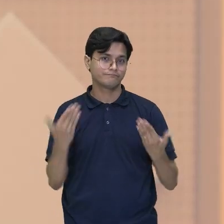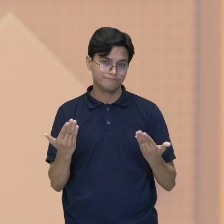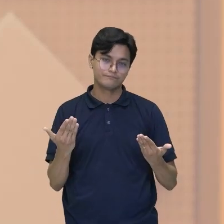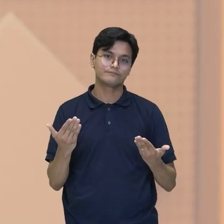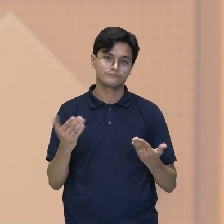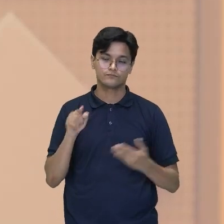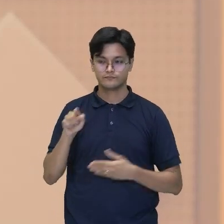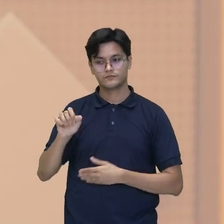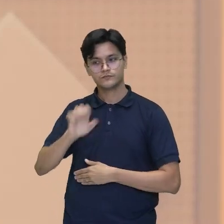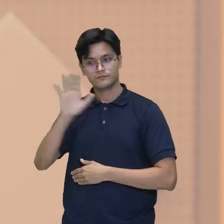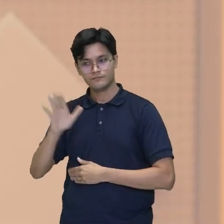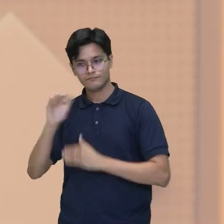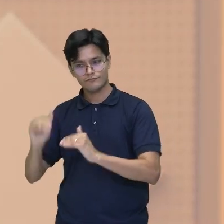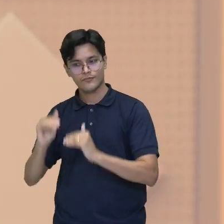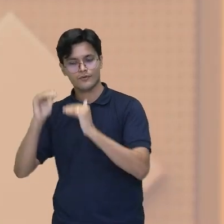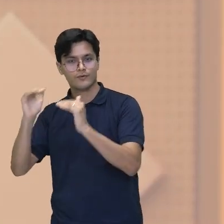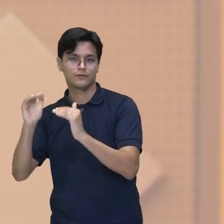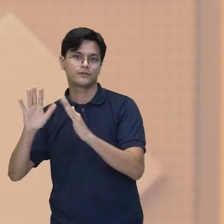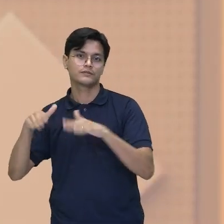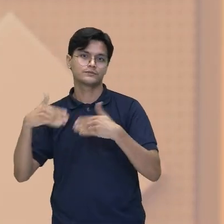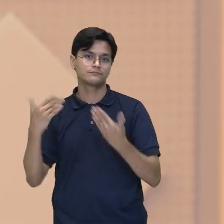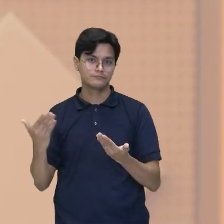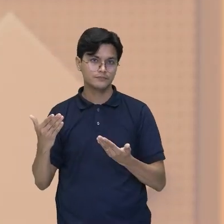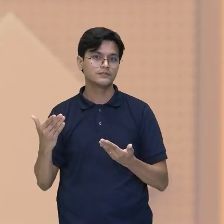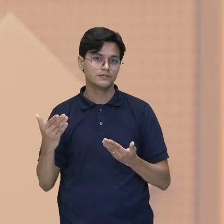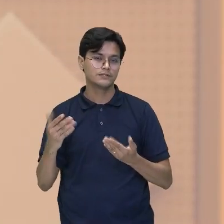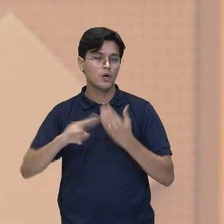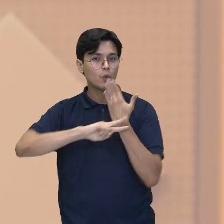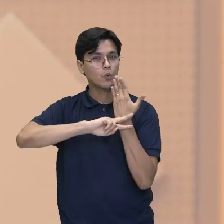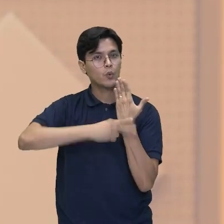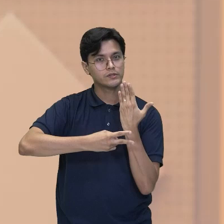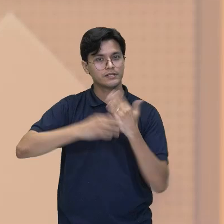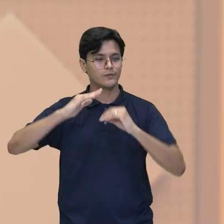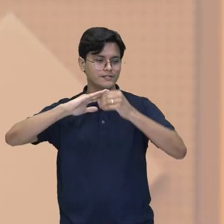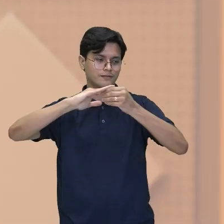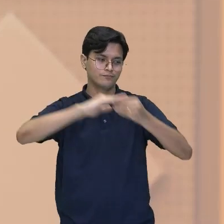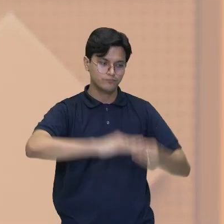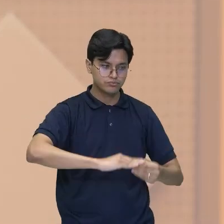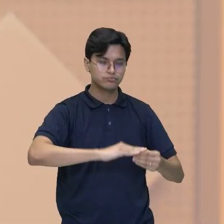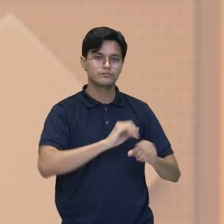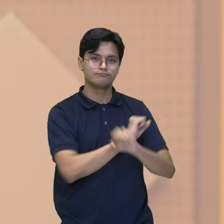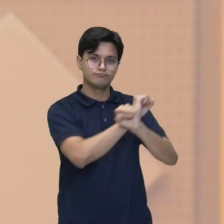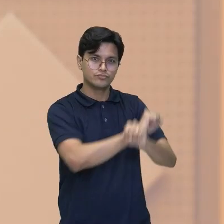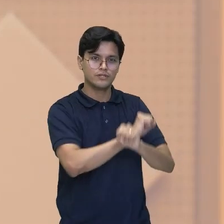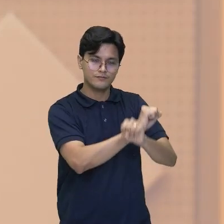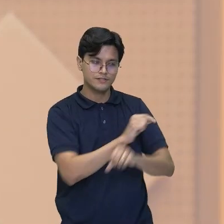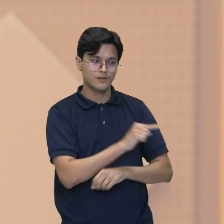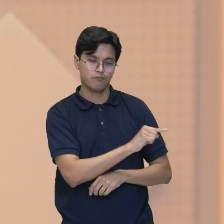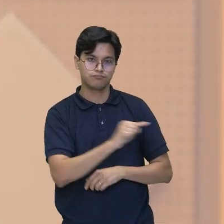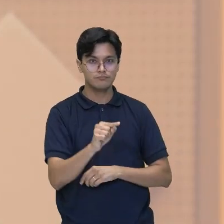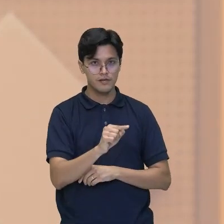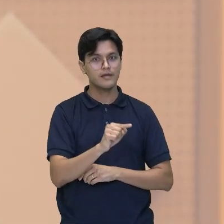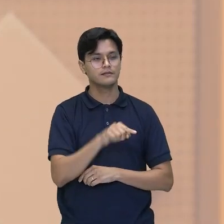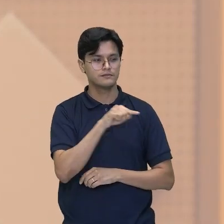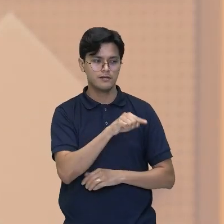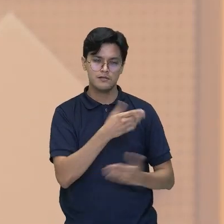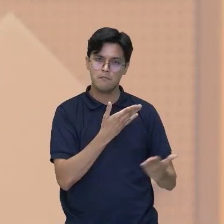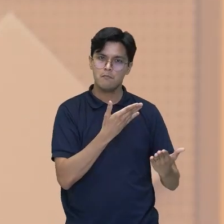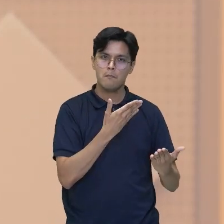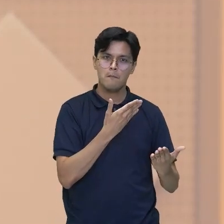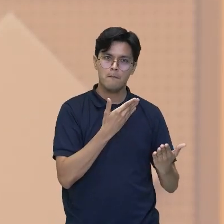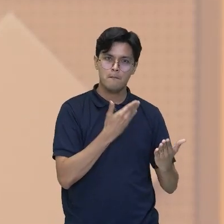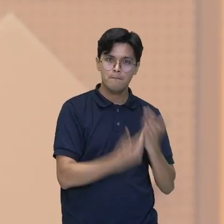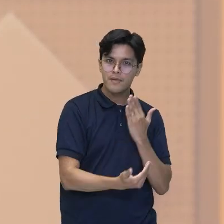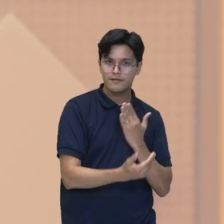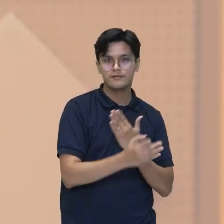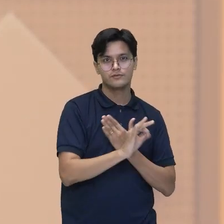europeus, fizeram com que eles acabassem sendo subjugados, sendo dominados e perdendo a sua força dentro desse contexto